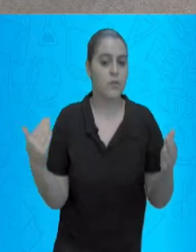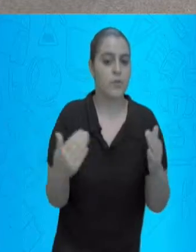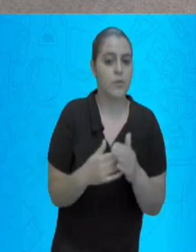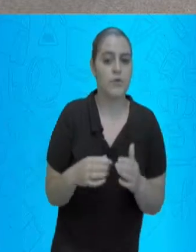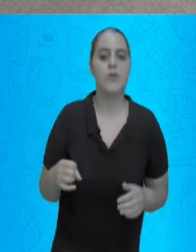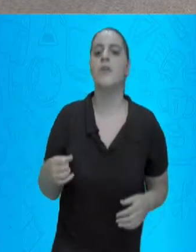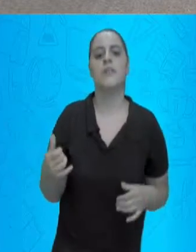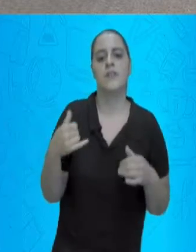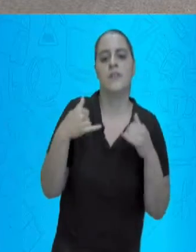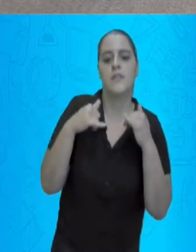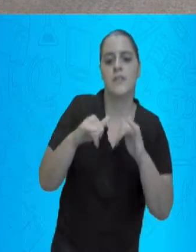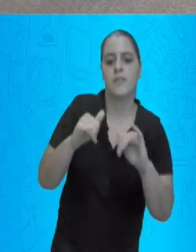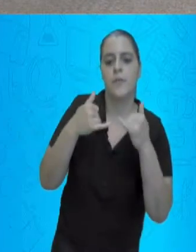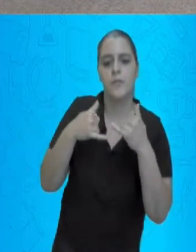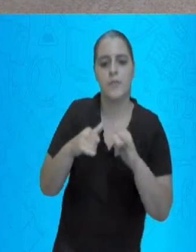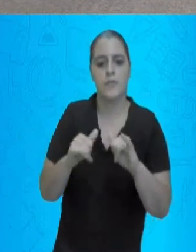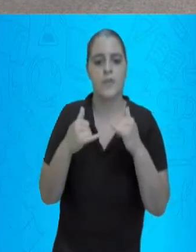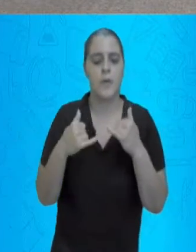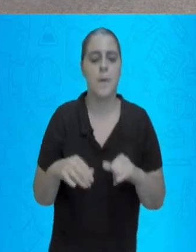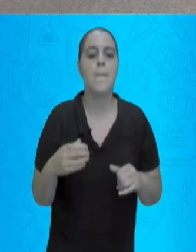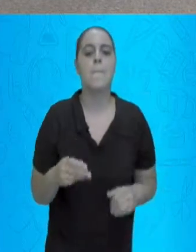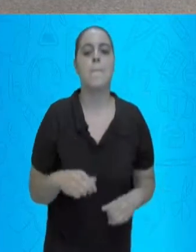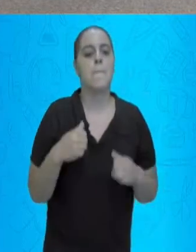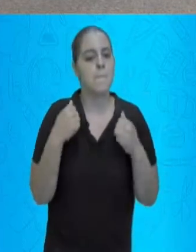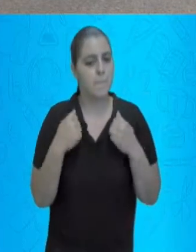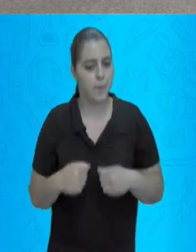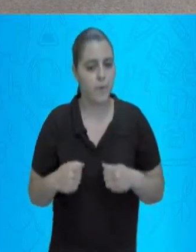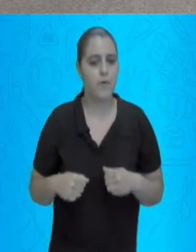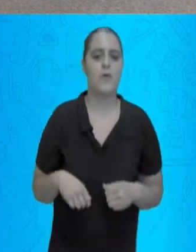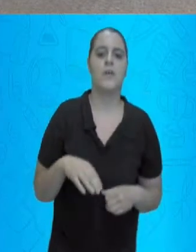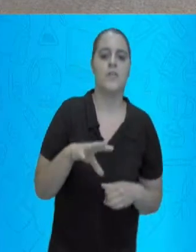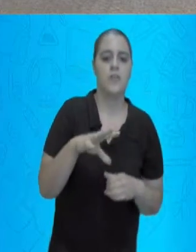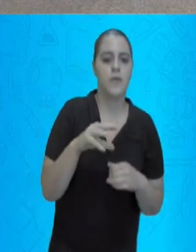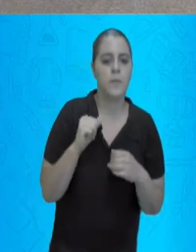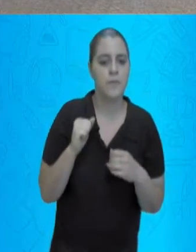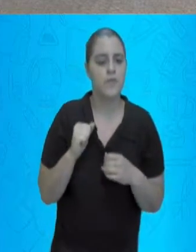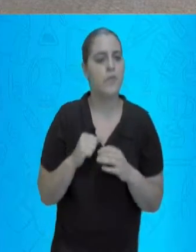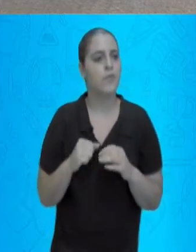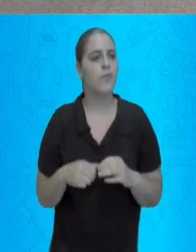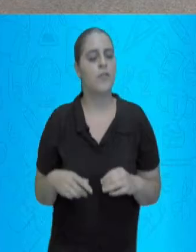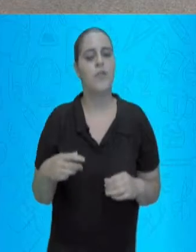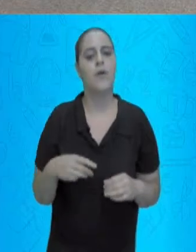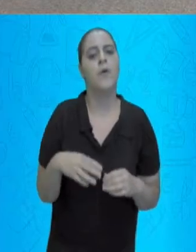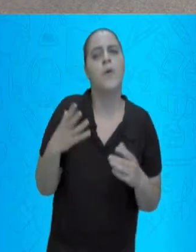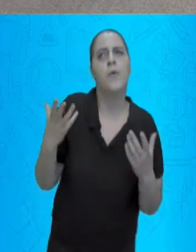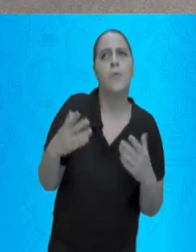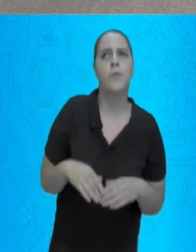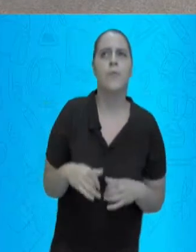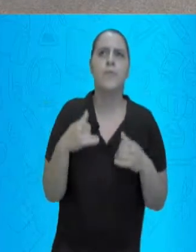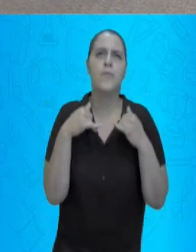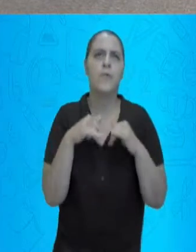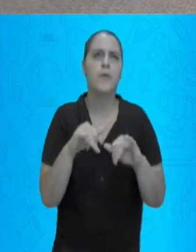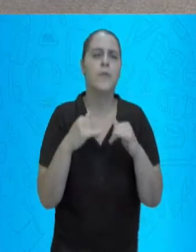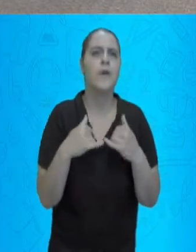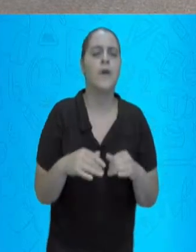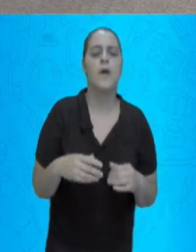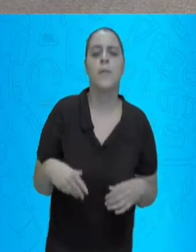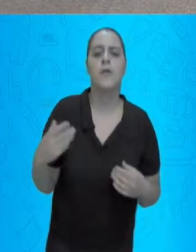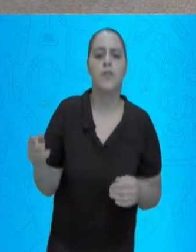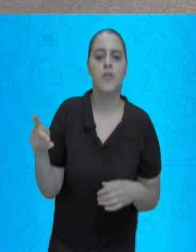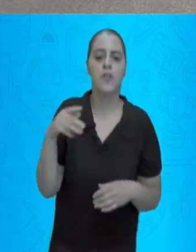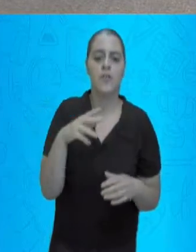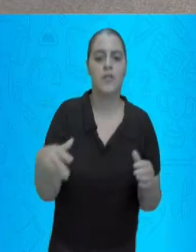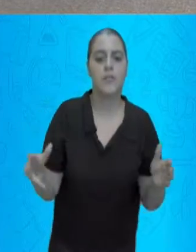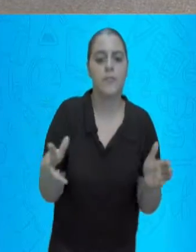informações, elas podem ser obtidas ou parcialmente obtidas a